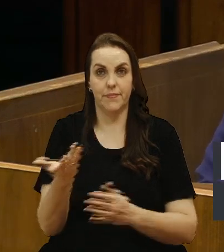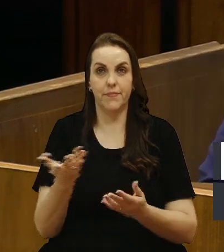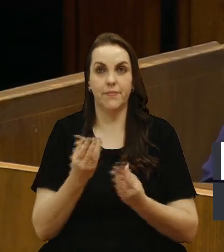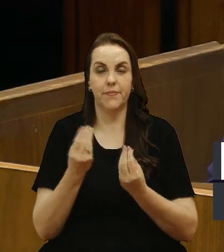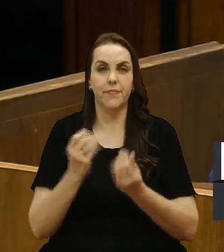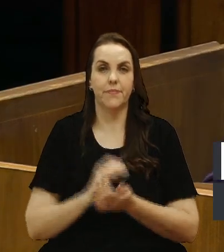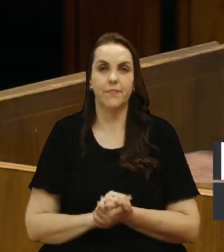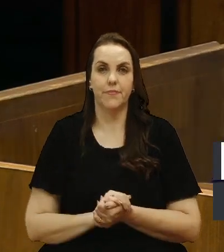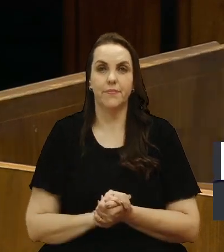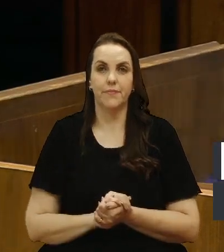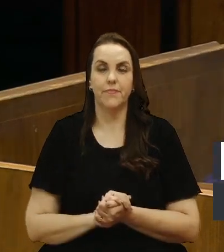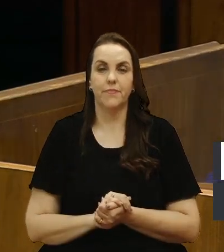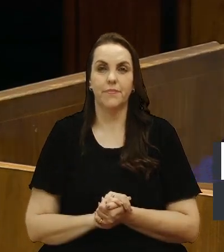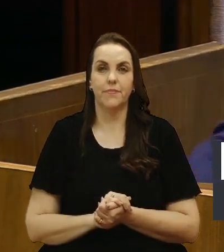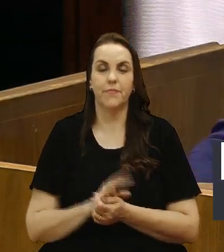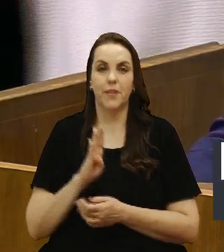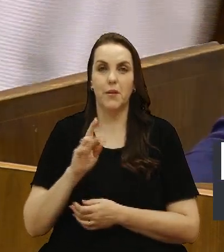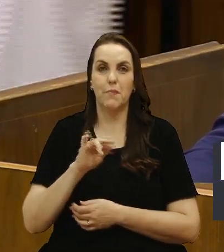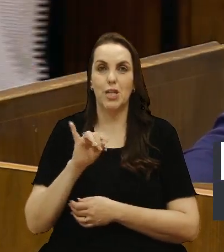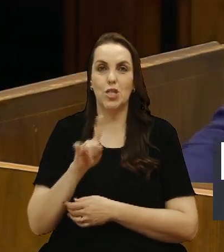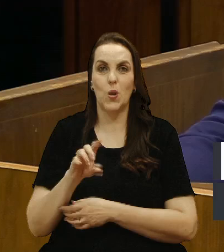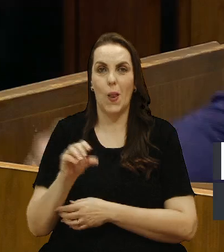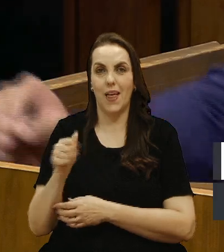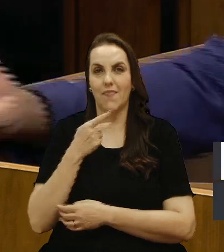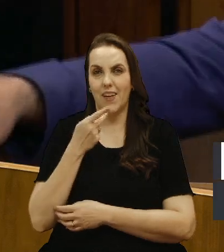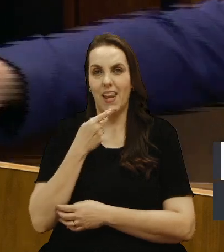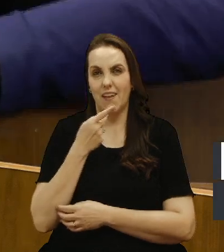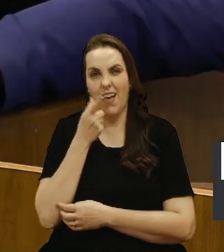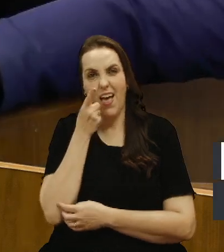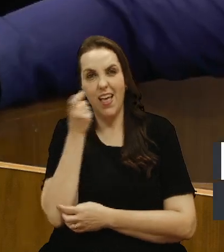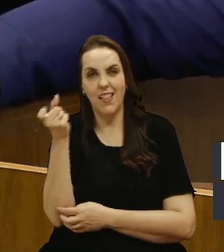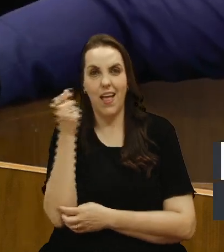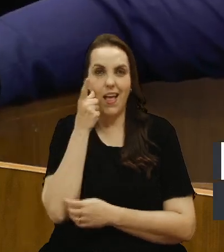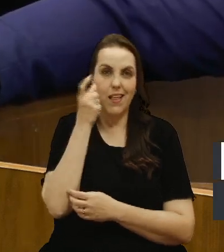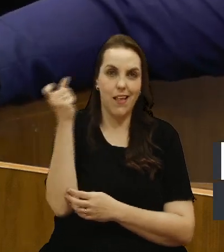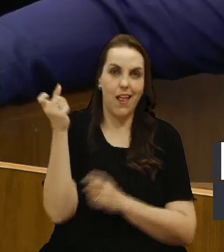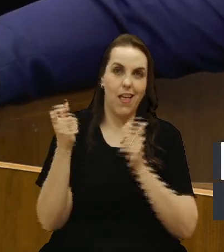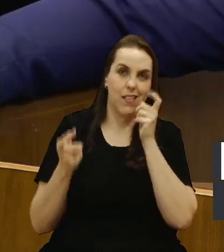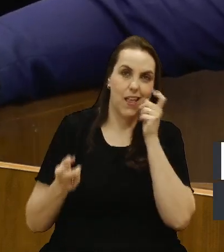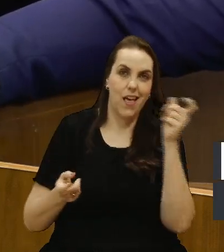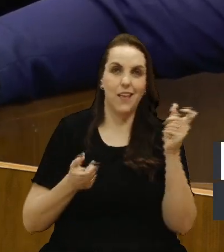o Brizola, né? Interesses de todos os lados.